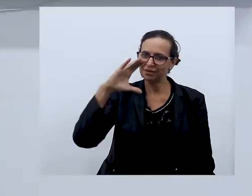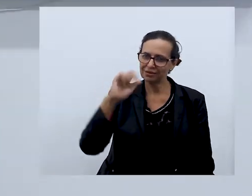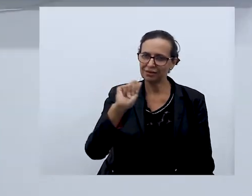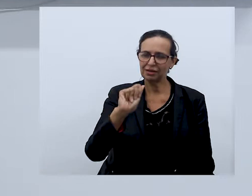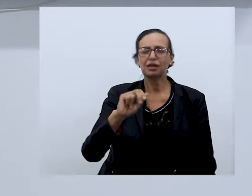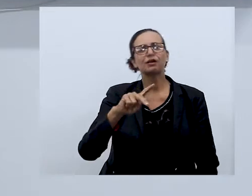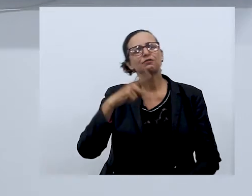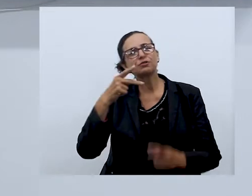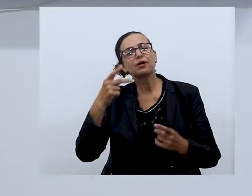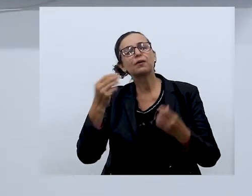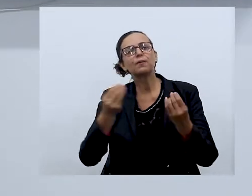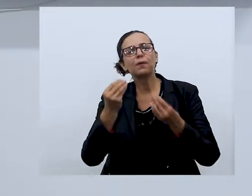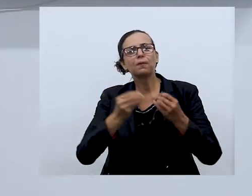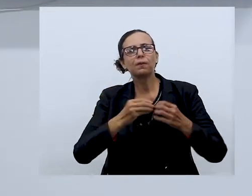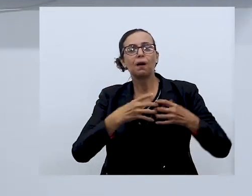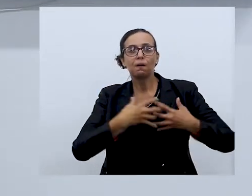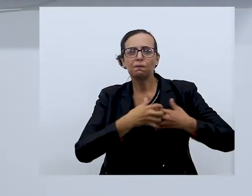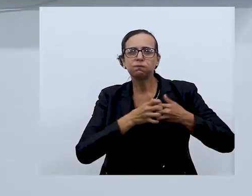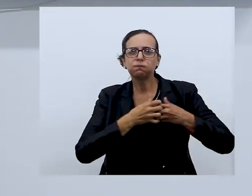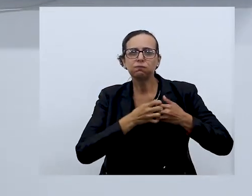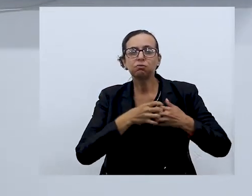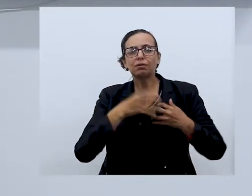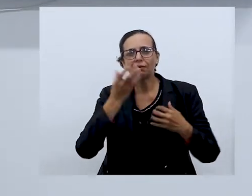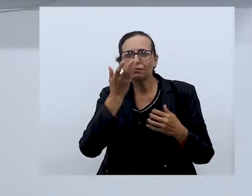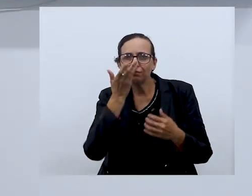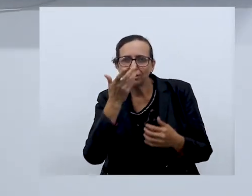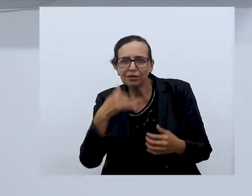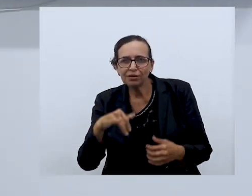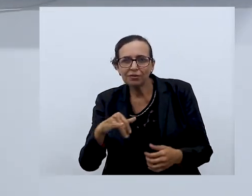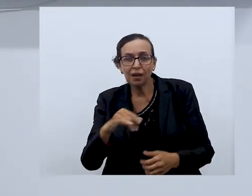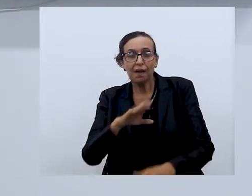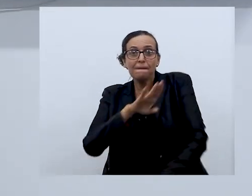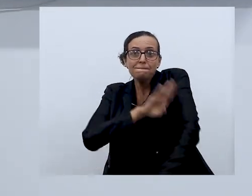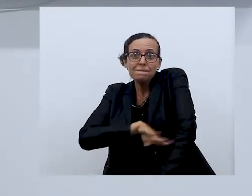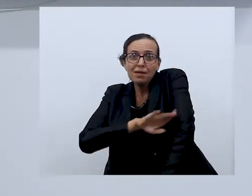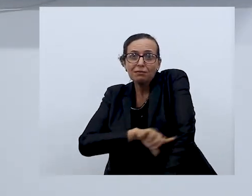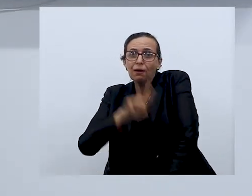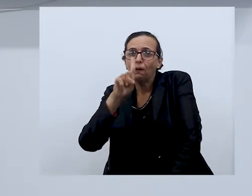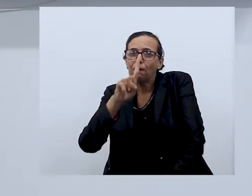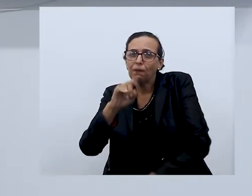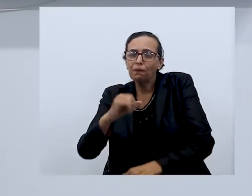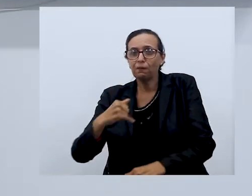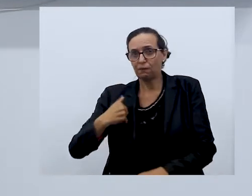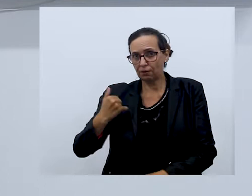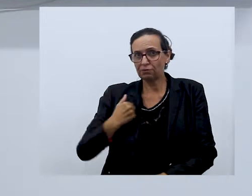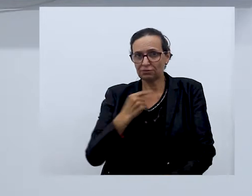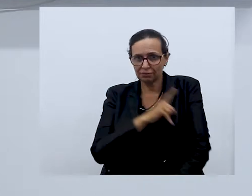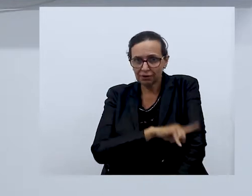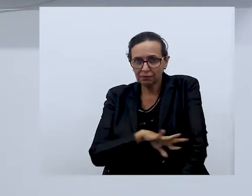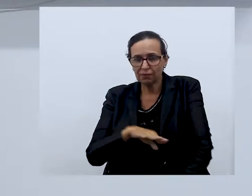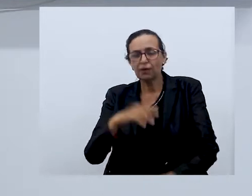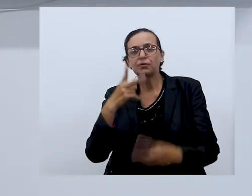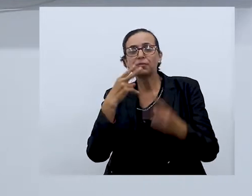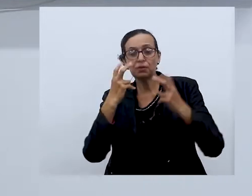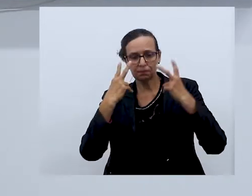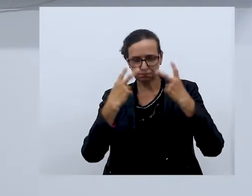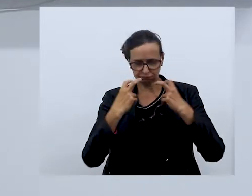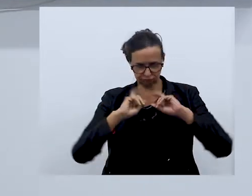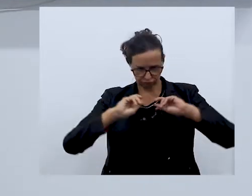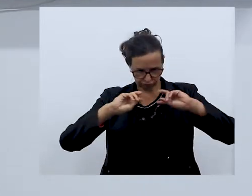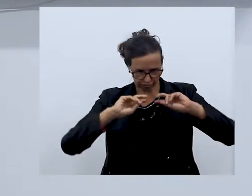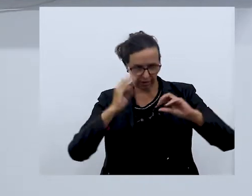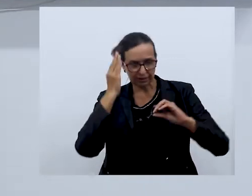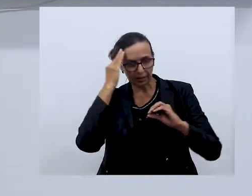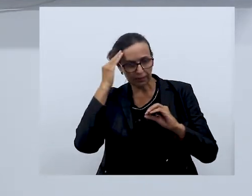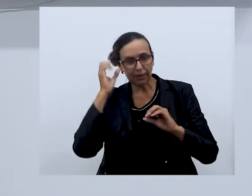Meu nome é Angélica e vou falar sobre a reanimação cardiorrespiratória em crianças de menos de 1 ano de idade. Primeiro você verifica se a criança